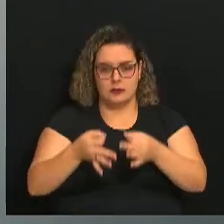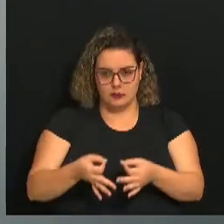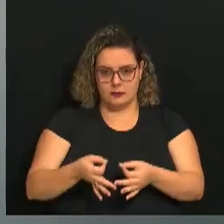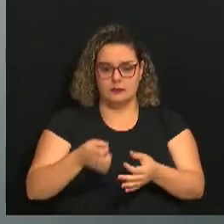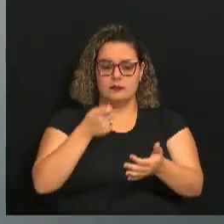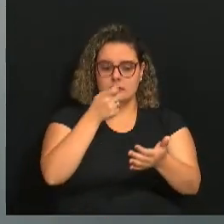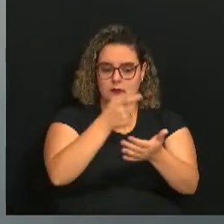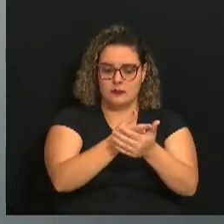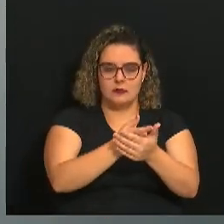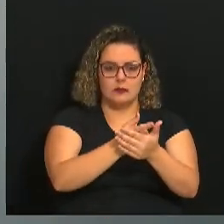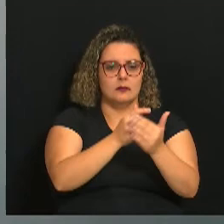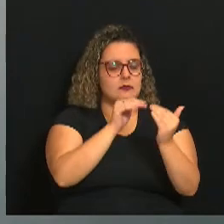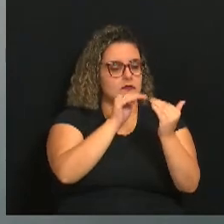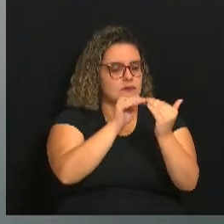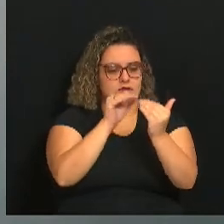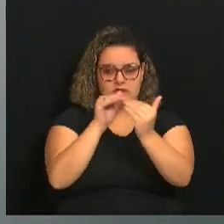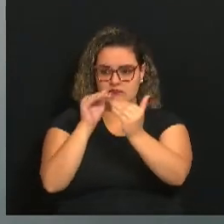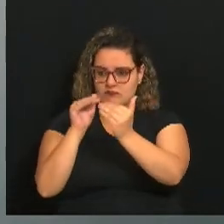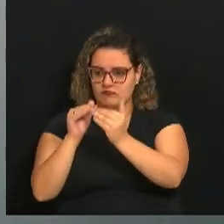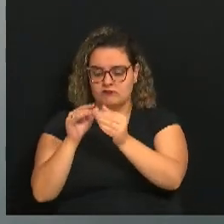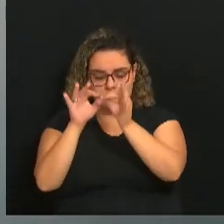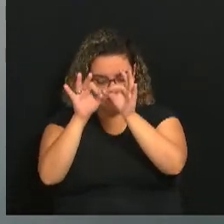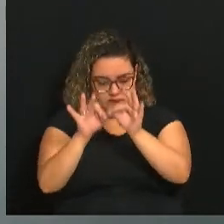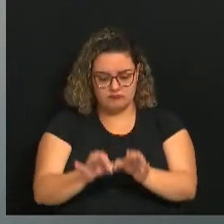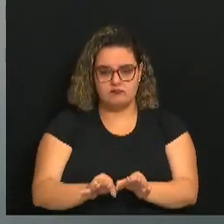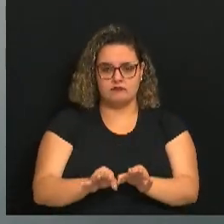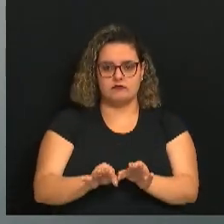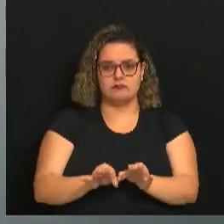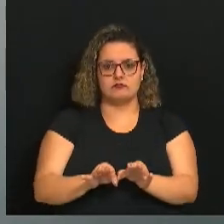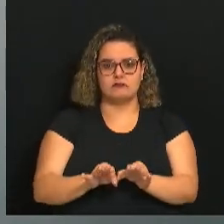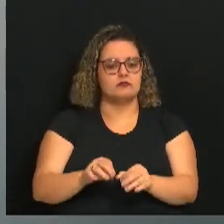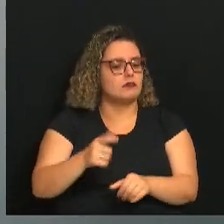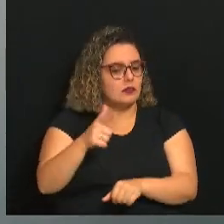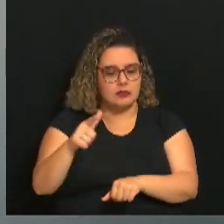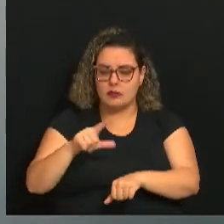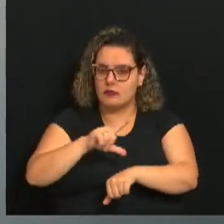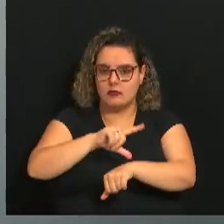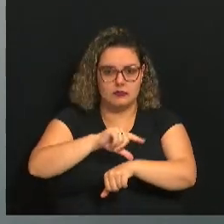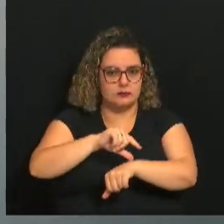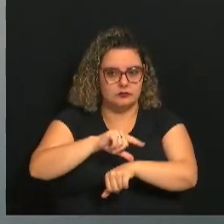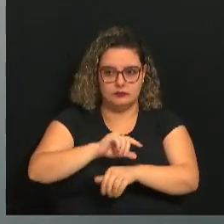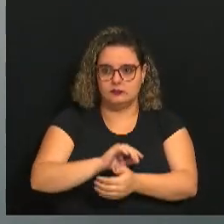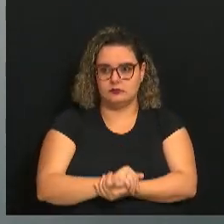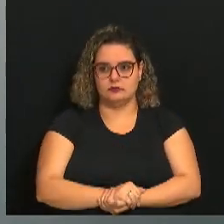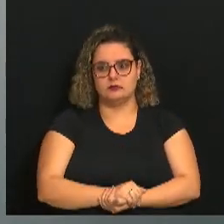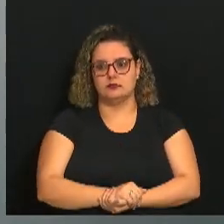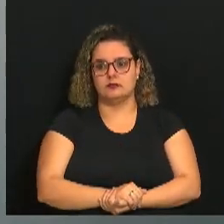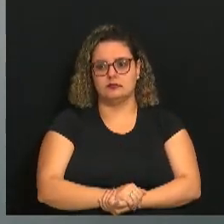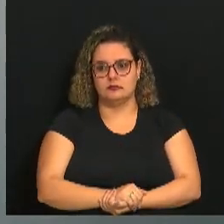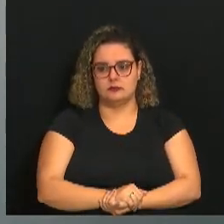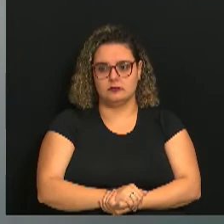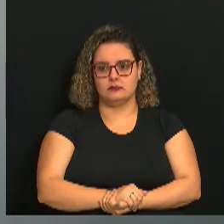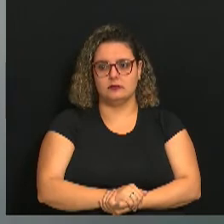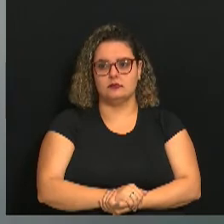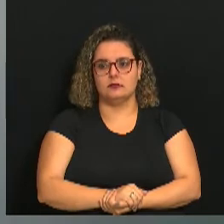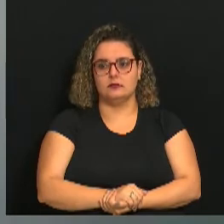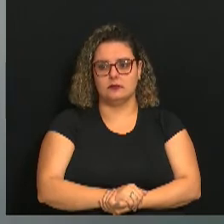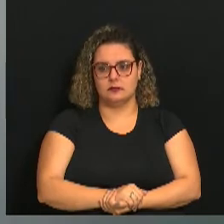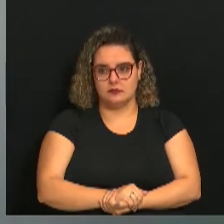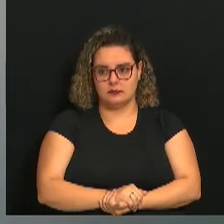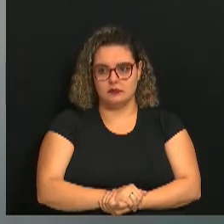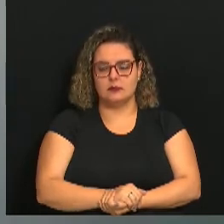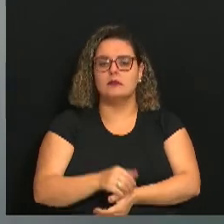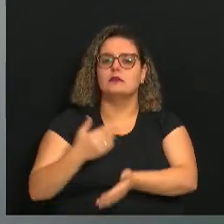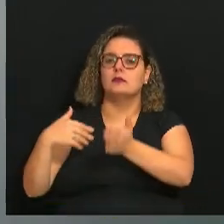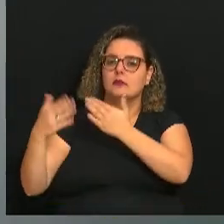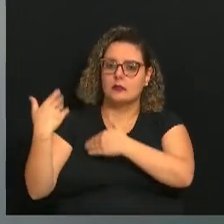pagamentos religiosamente em dia. Tá? A gente sabe que aí, em situações anteriores, questão financeira, houve